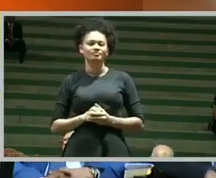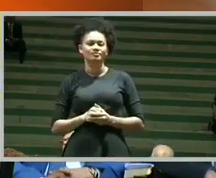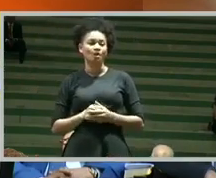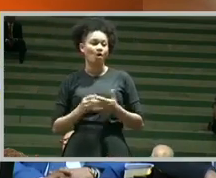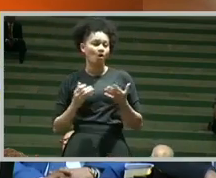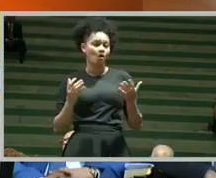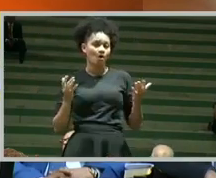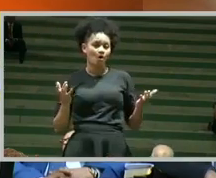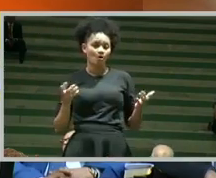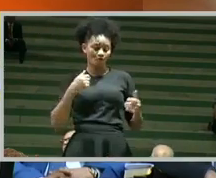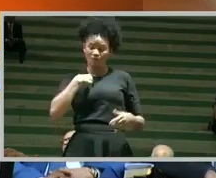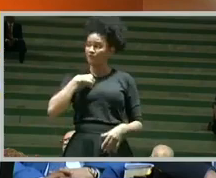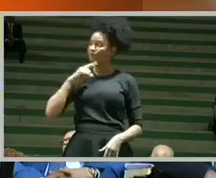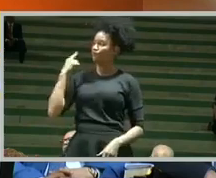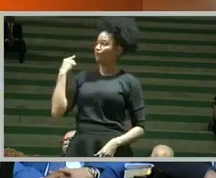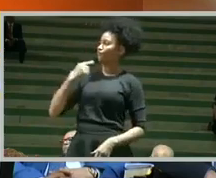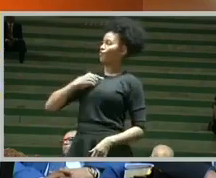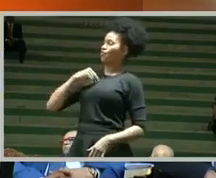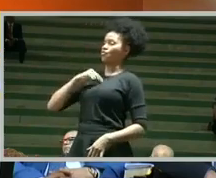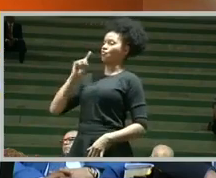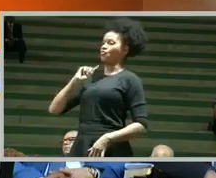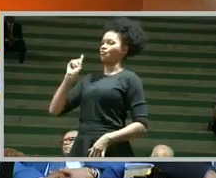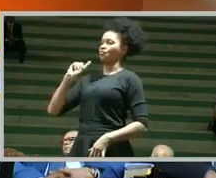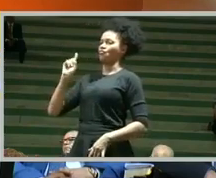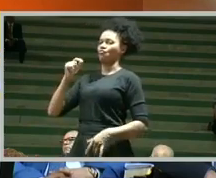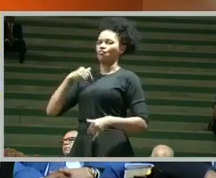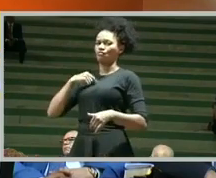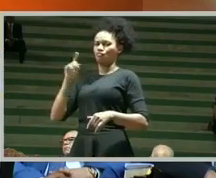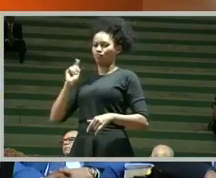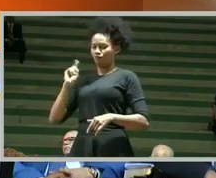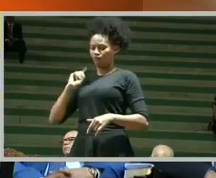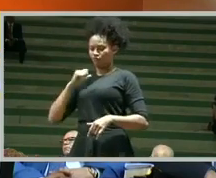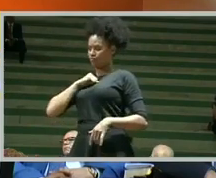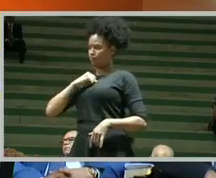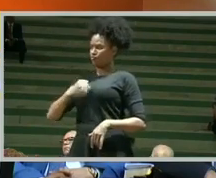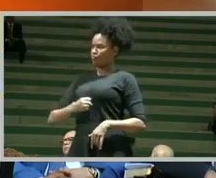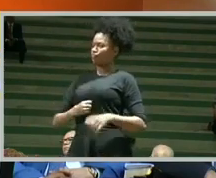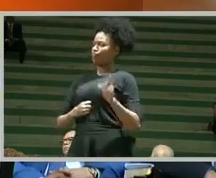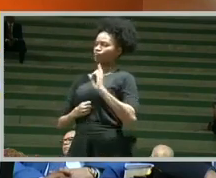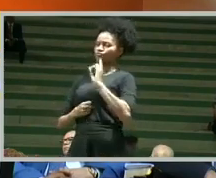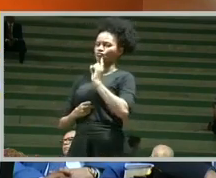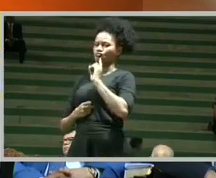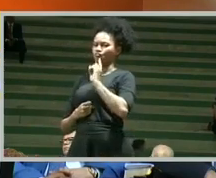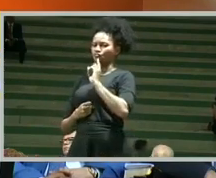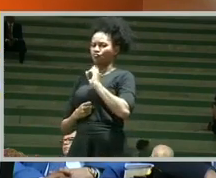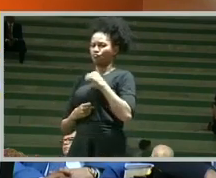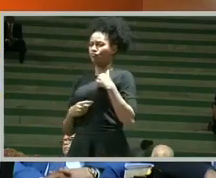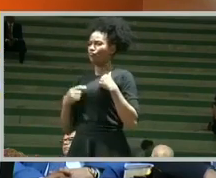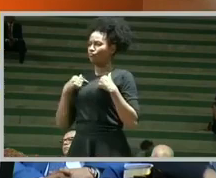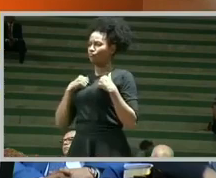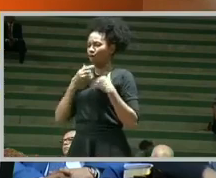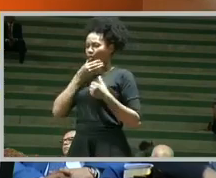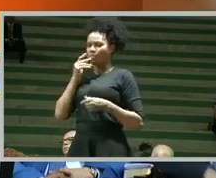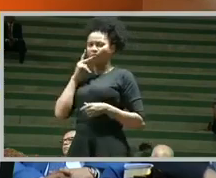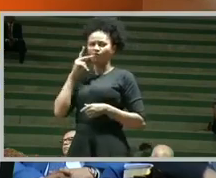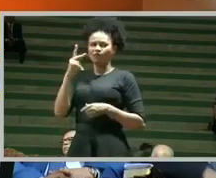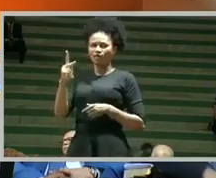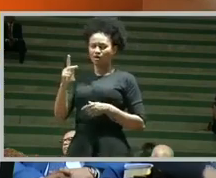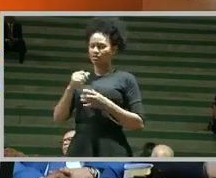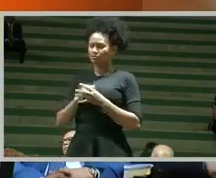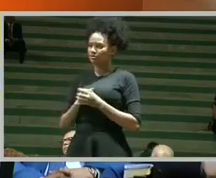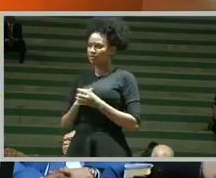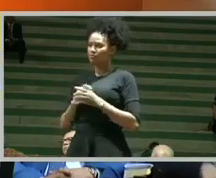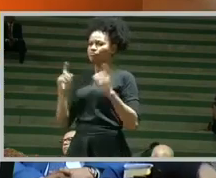ó, não fui eu não. Não foi o sacerdote. Não. Não foi o profeta.